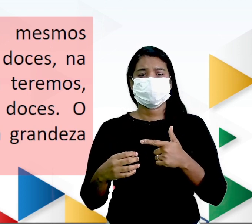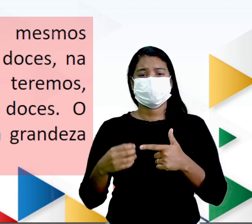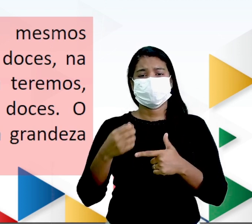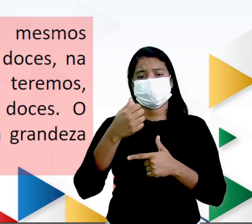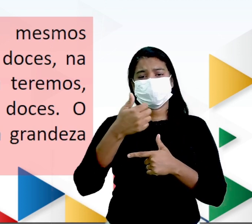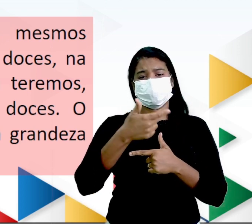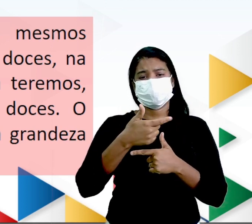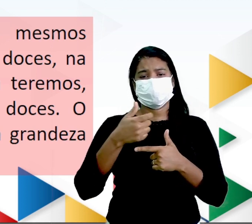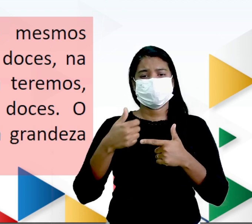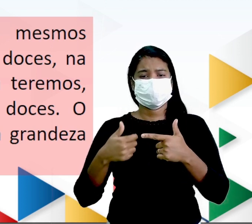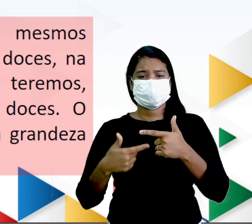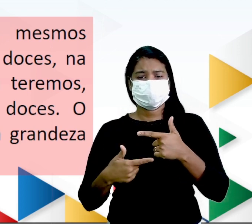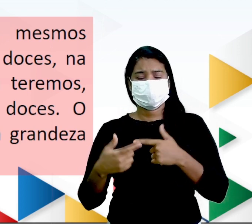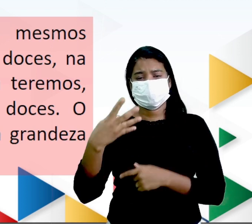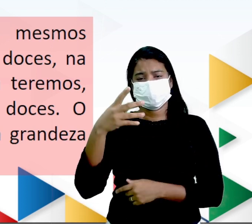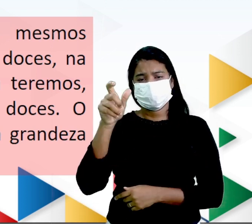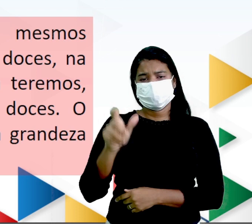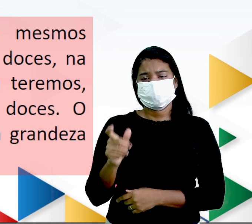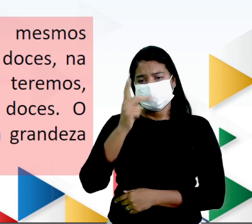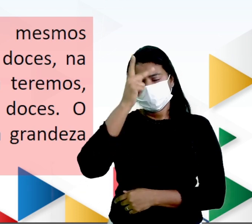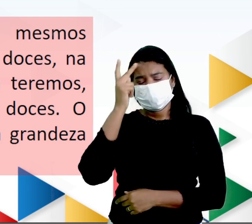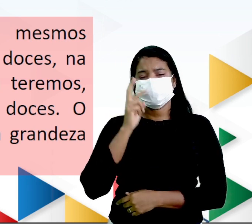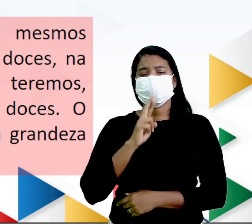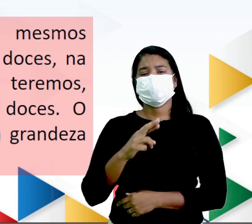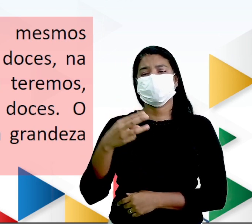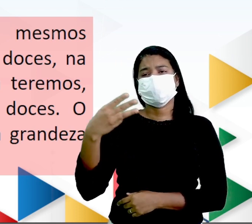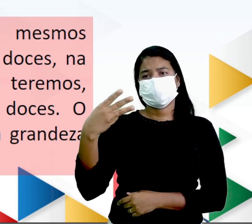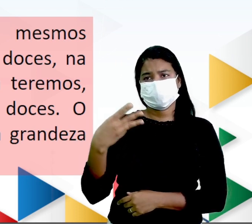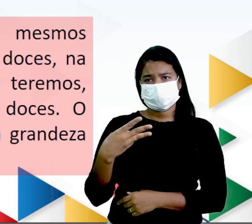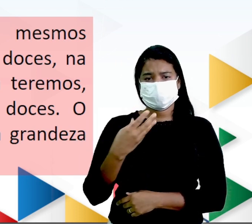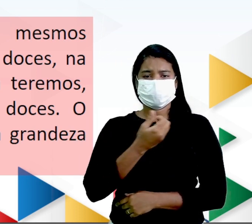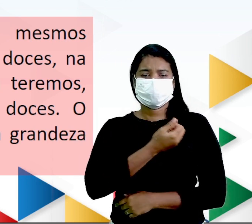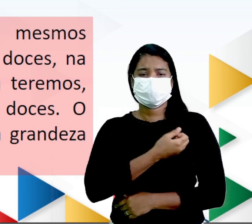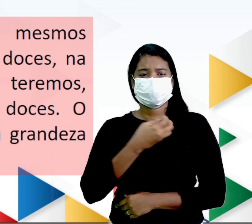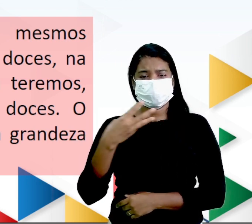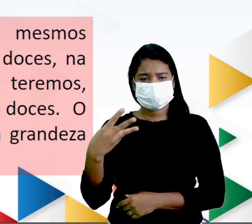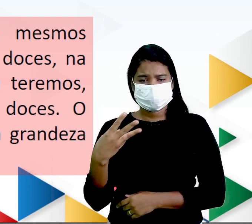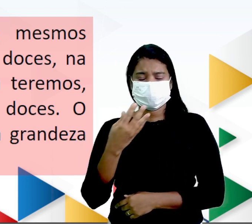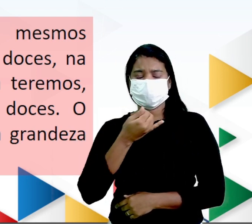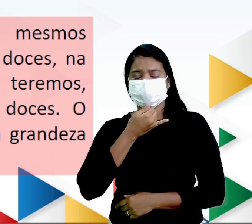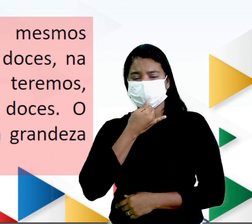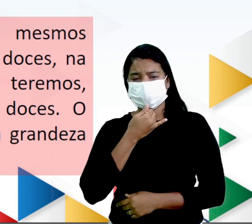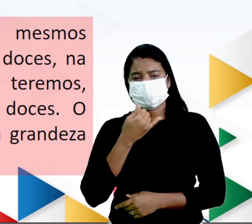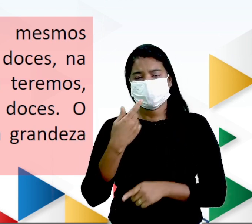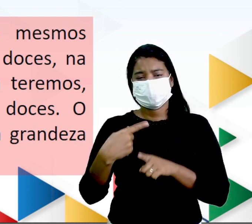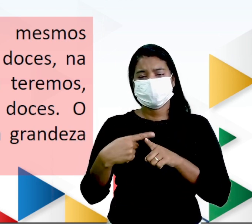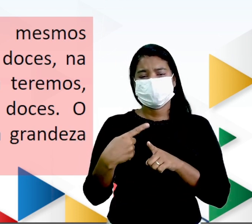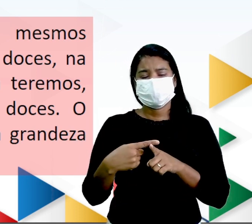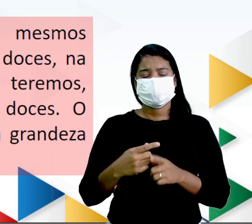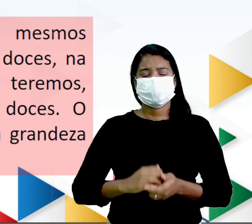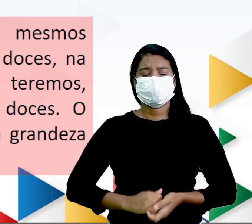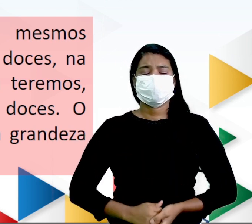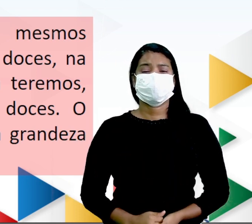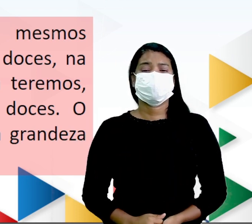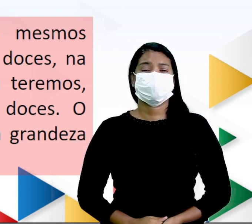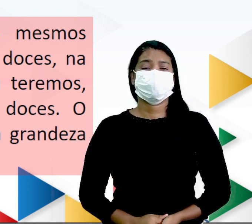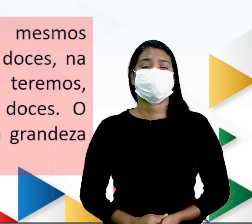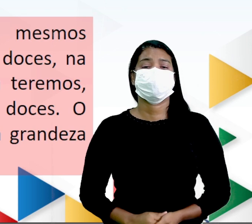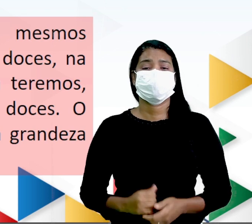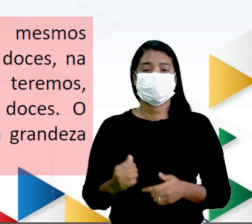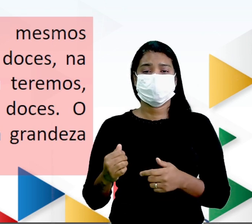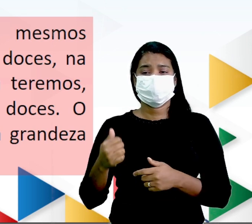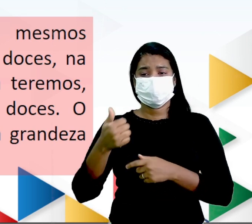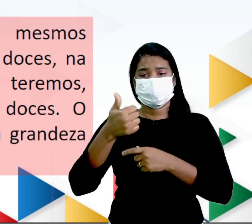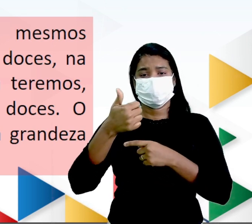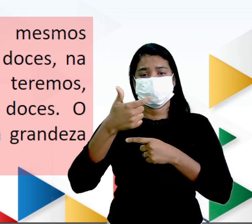pessoas, eu terei como resposta a letra 3. Não, número 3, perdão. Por quê? Porque 12 dividido por